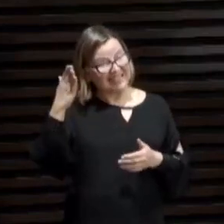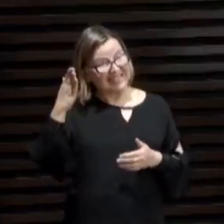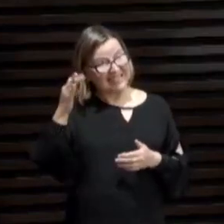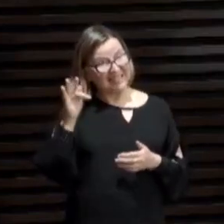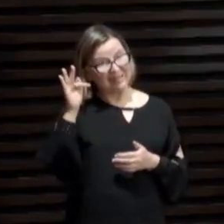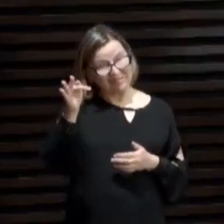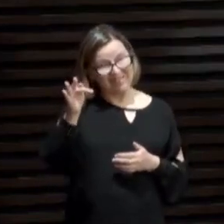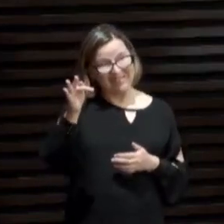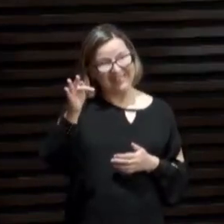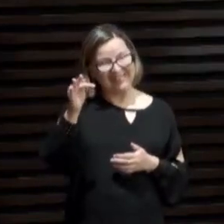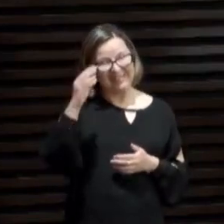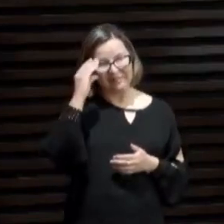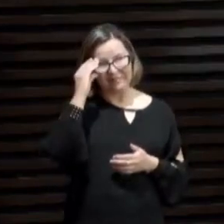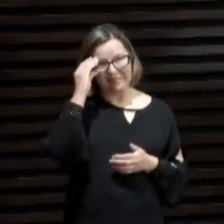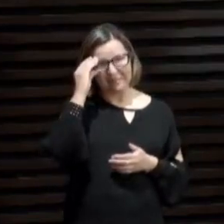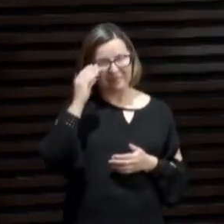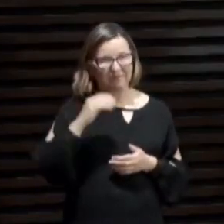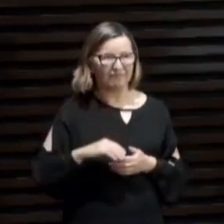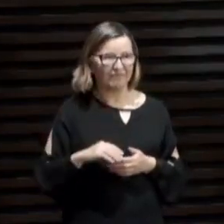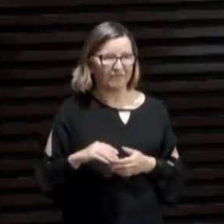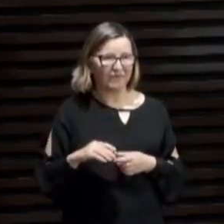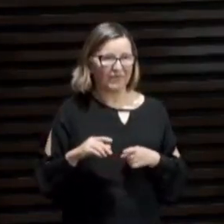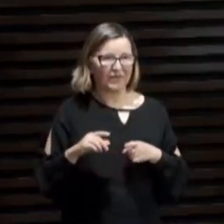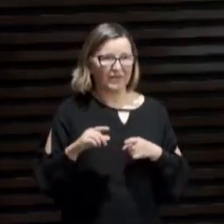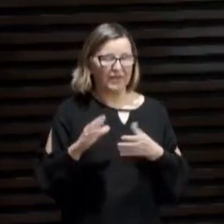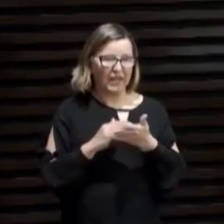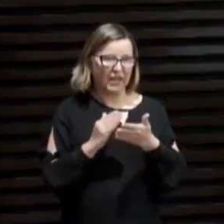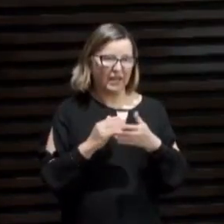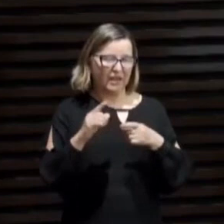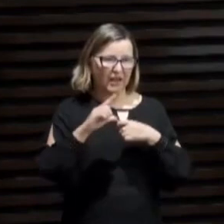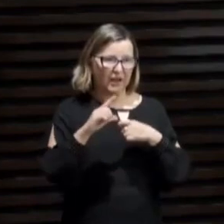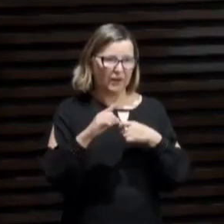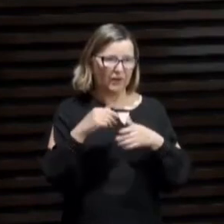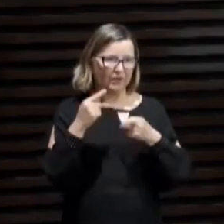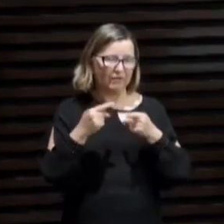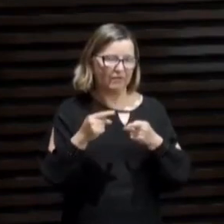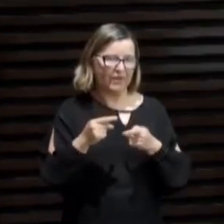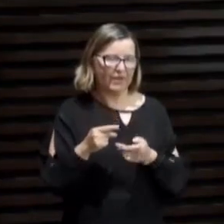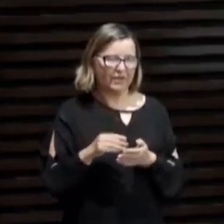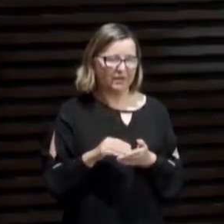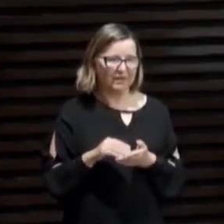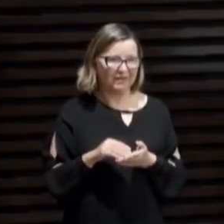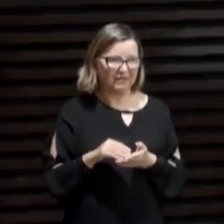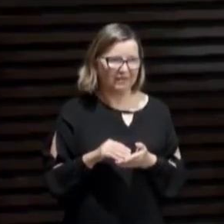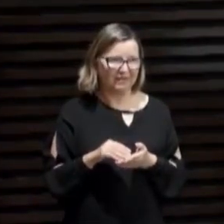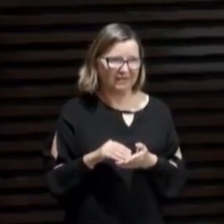muito próximo. Lucas continua explicando isso no versículo 6 e 7.